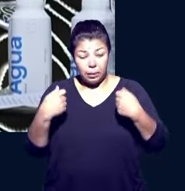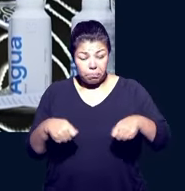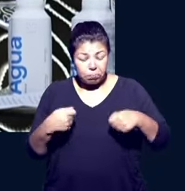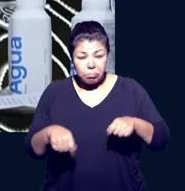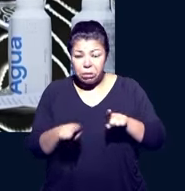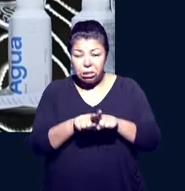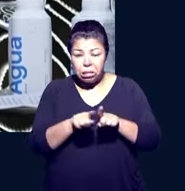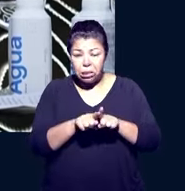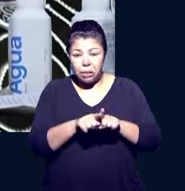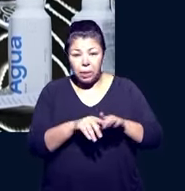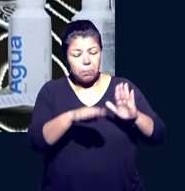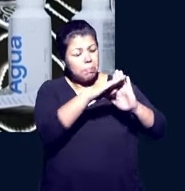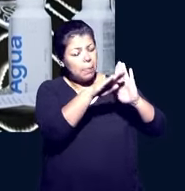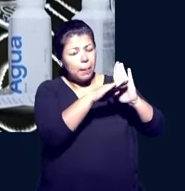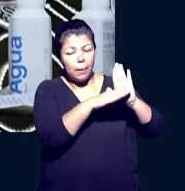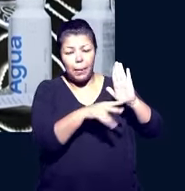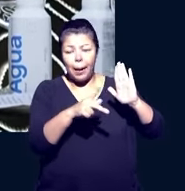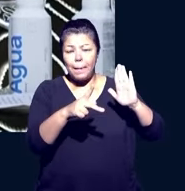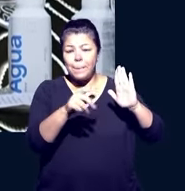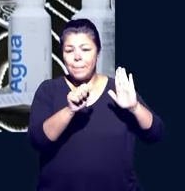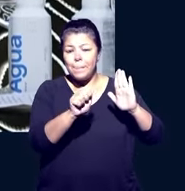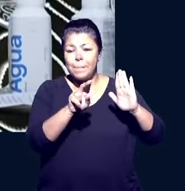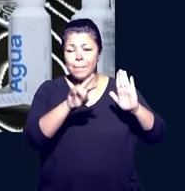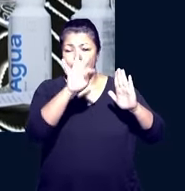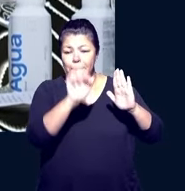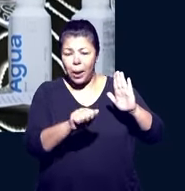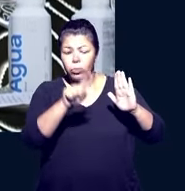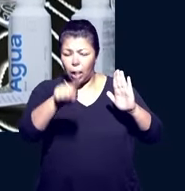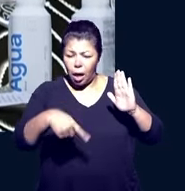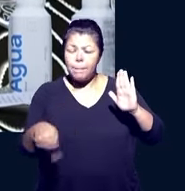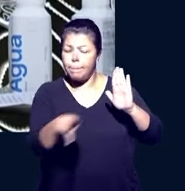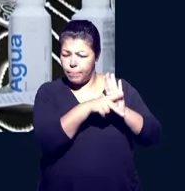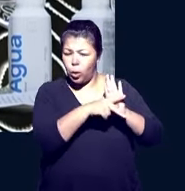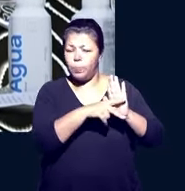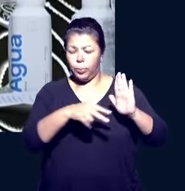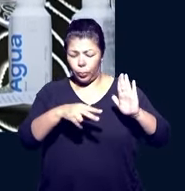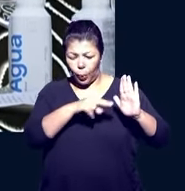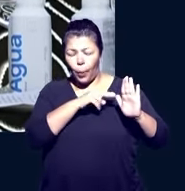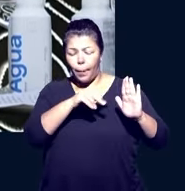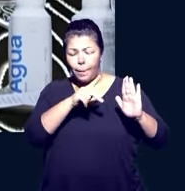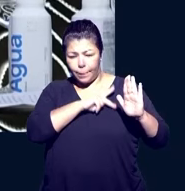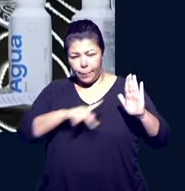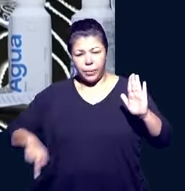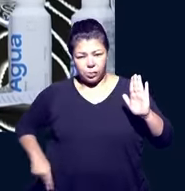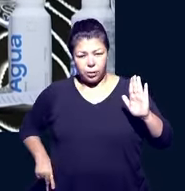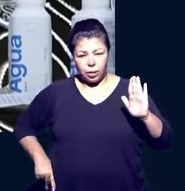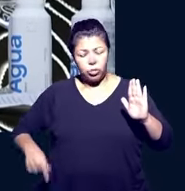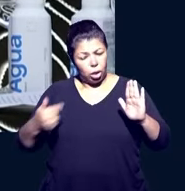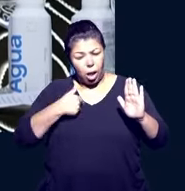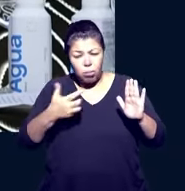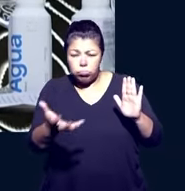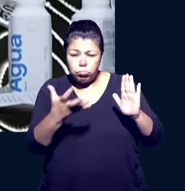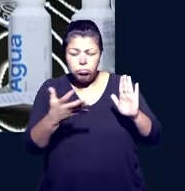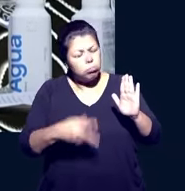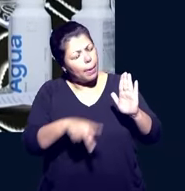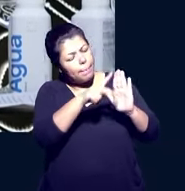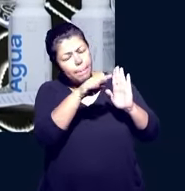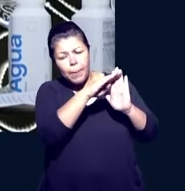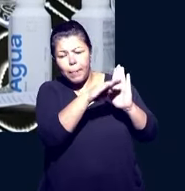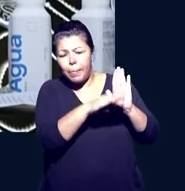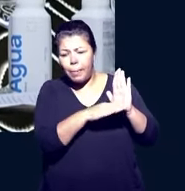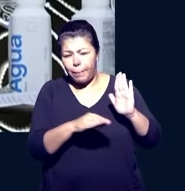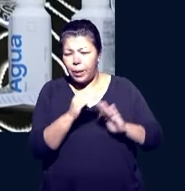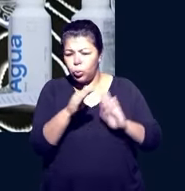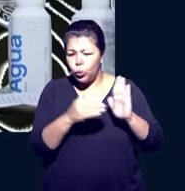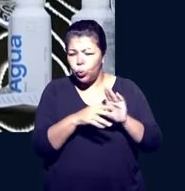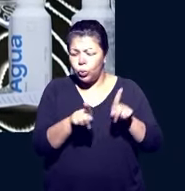pauto a minha vontade é pautar eh eu tive no TSE não deixei nenhum processo por por pautar minha ideia é pautar tudo só a questão da interrupção